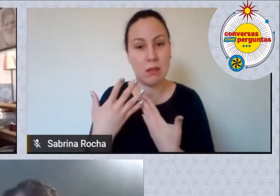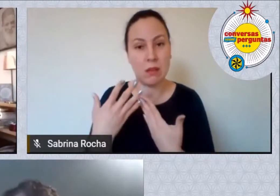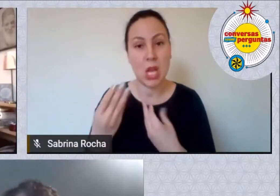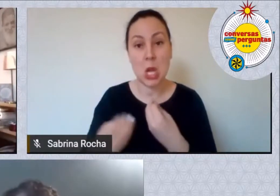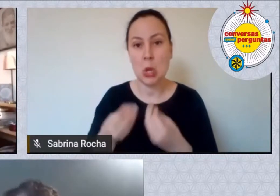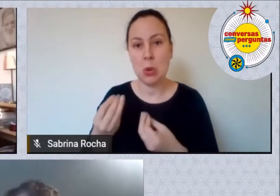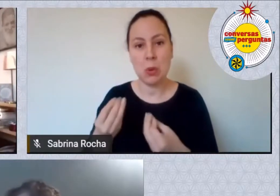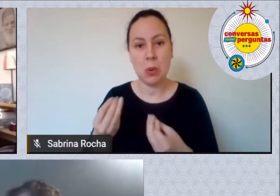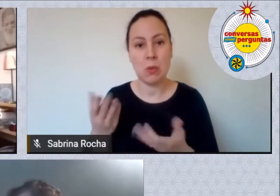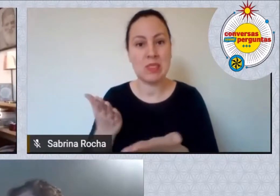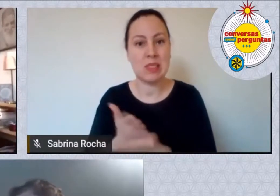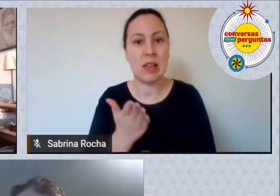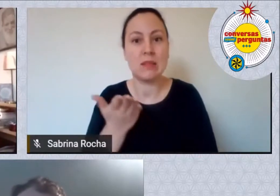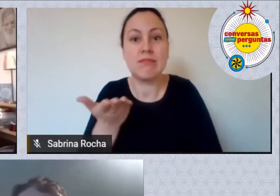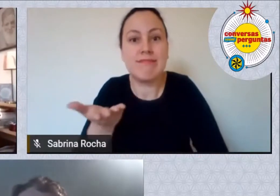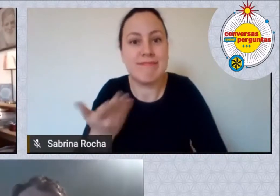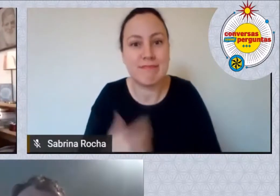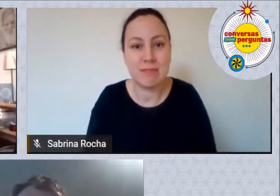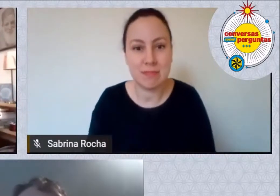dessa?